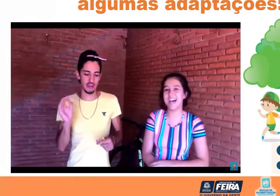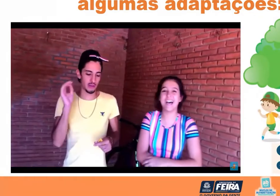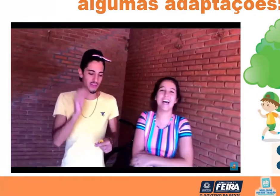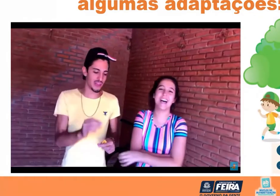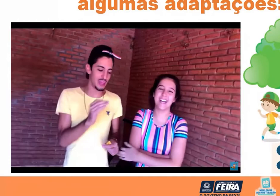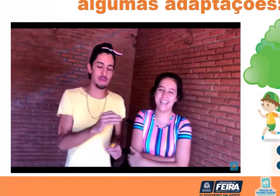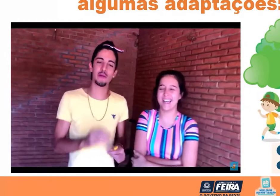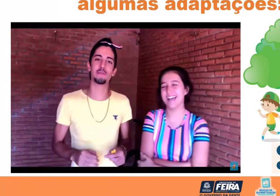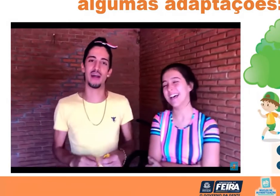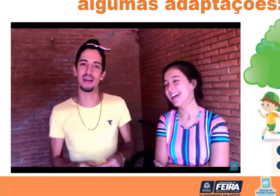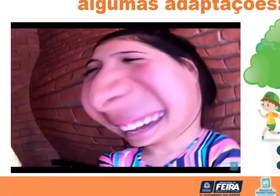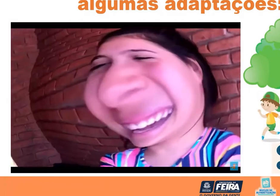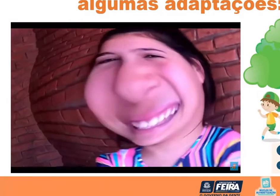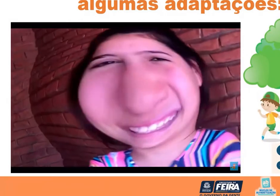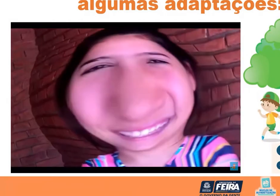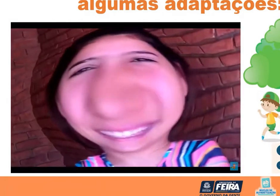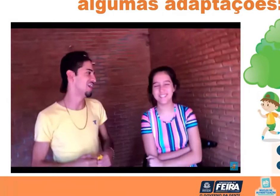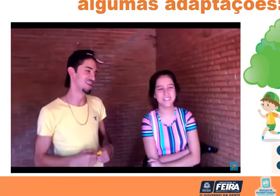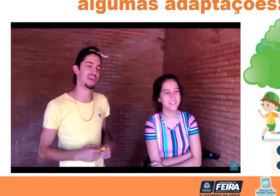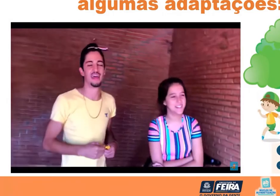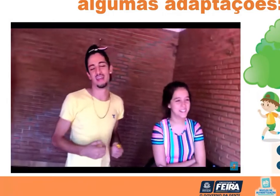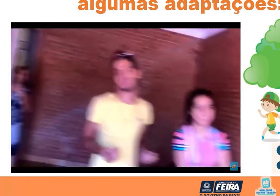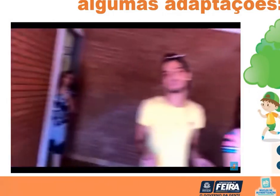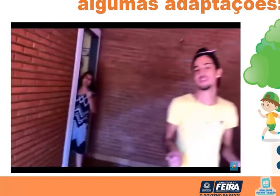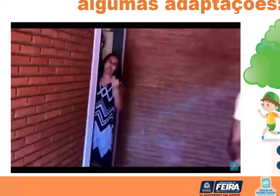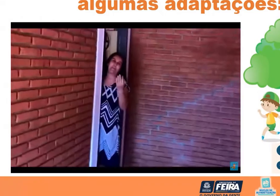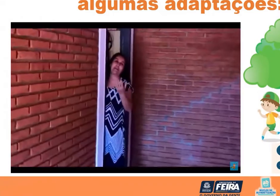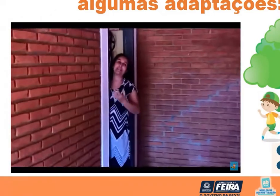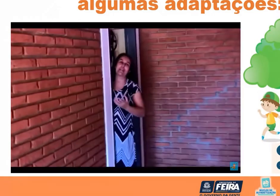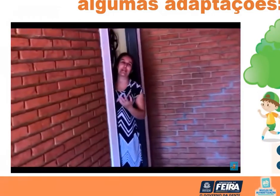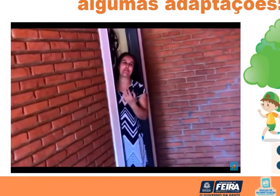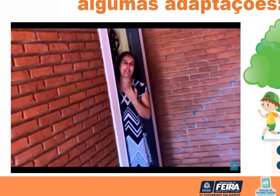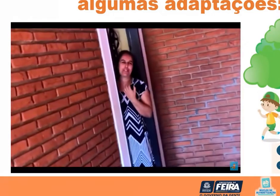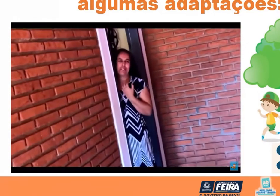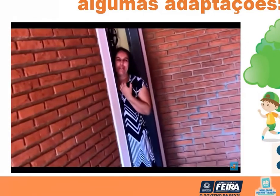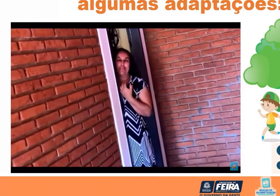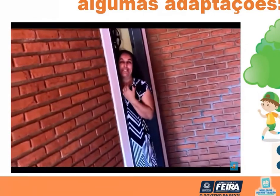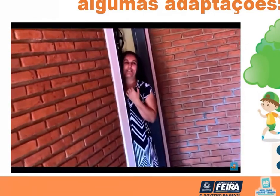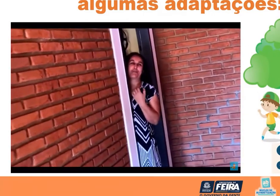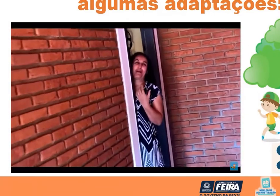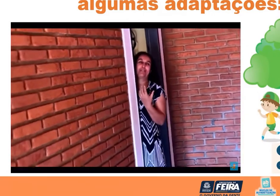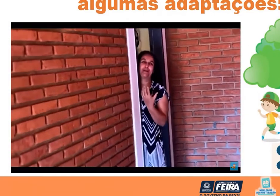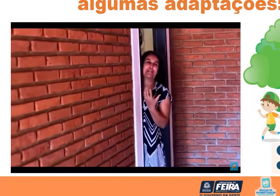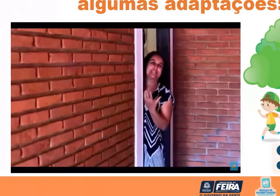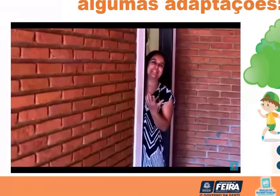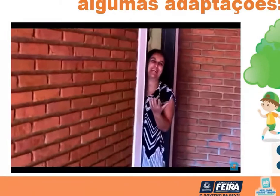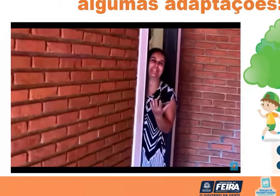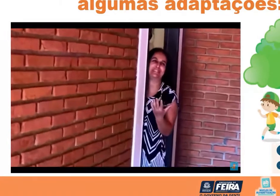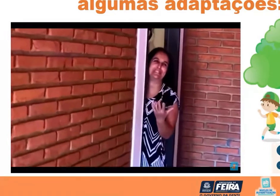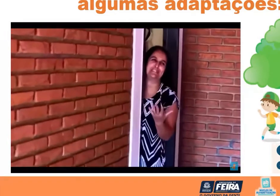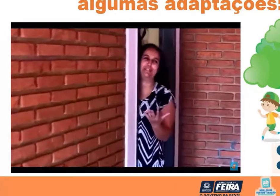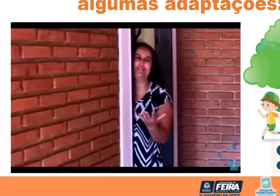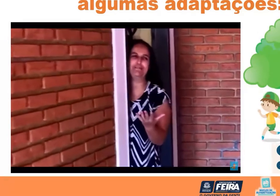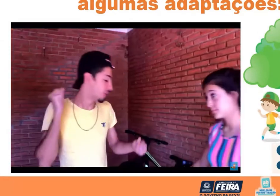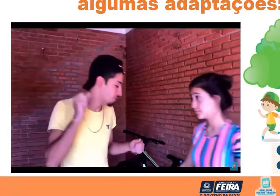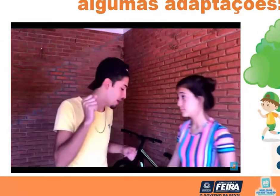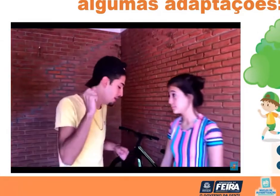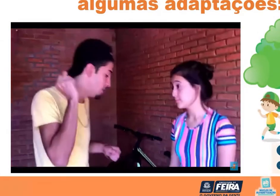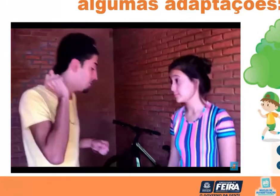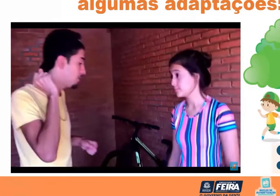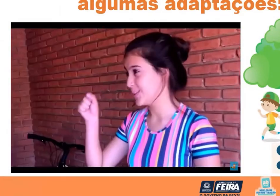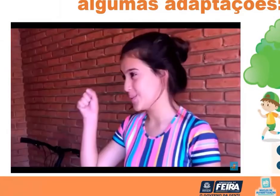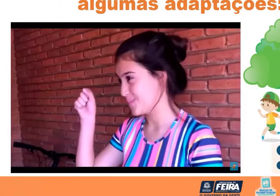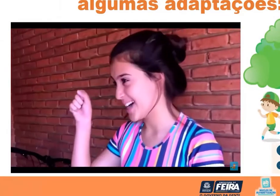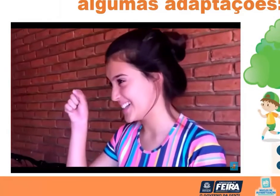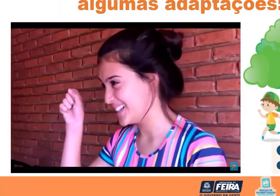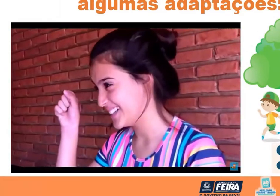mundo, mas menos em hiper par. Tadinho. É porque você não nasceu pra perder, Vantier. Entendeu? Você só pende para ganhar, entendeu? Então